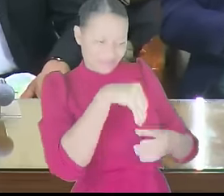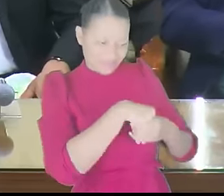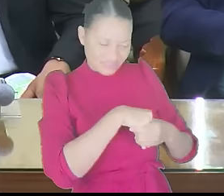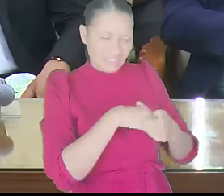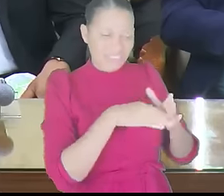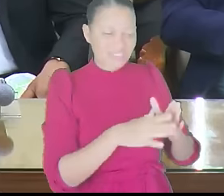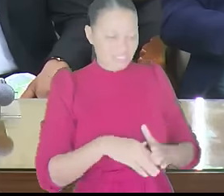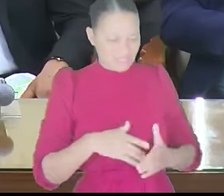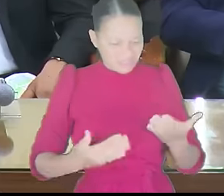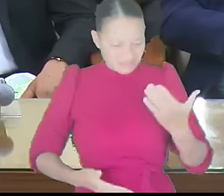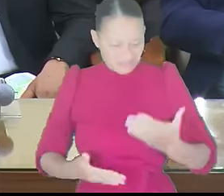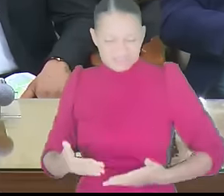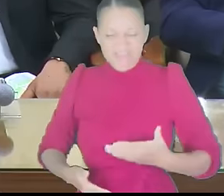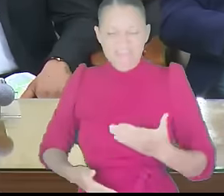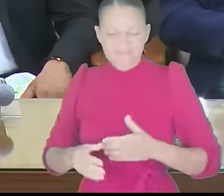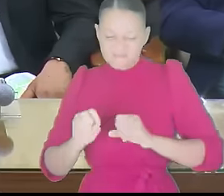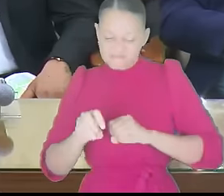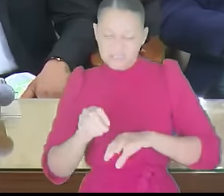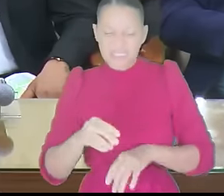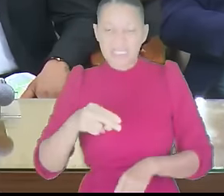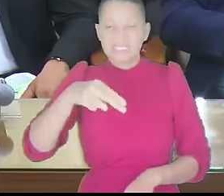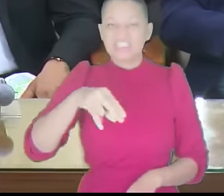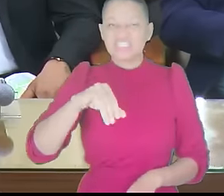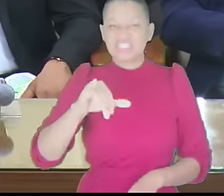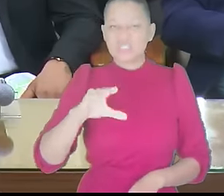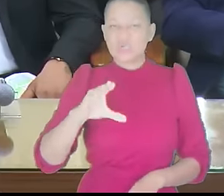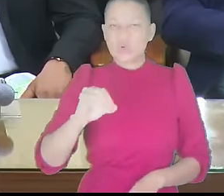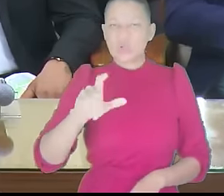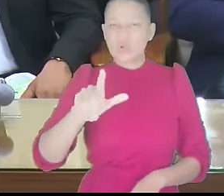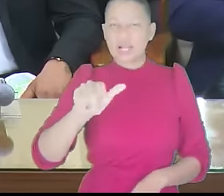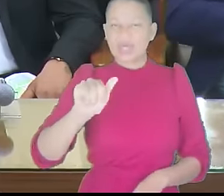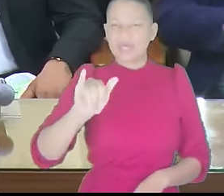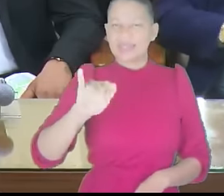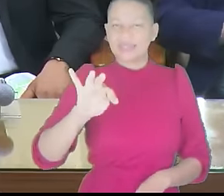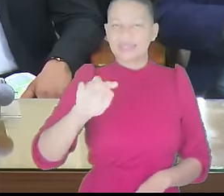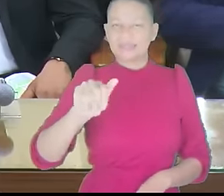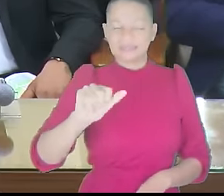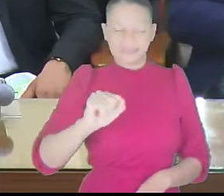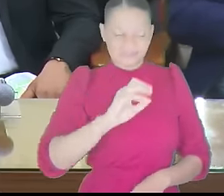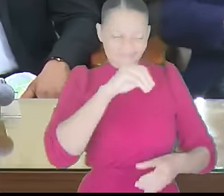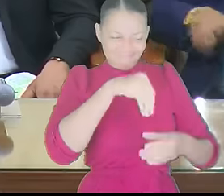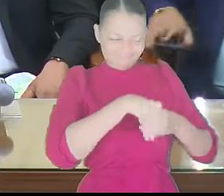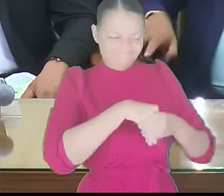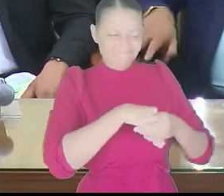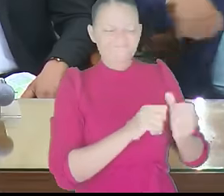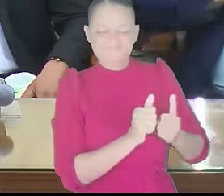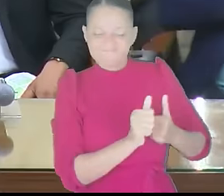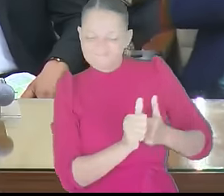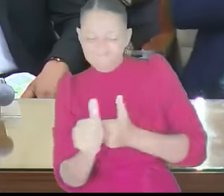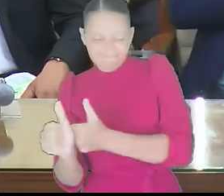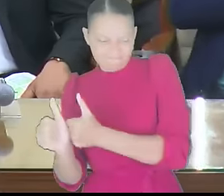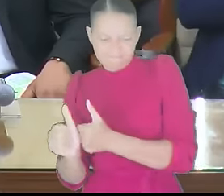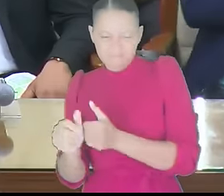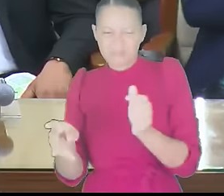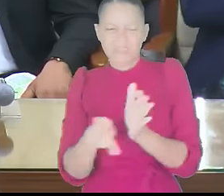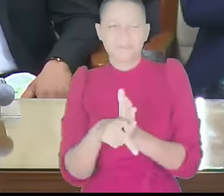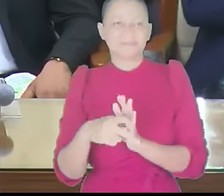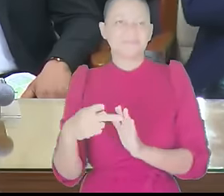nicolaítas. Jesus disse: tu tens lá os que seguem a doutrina